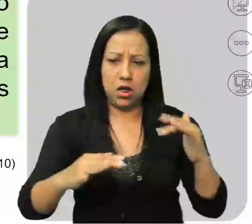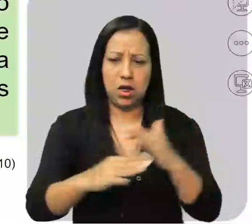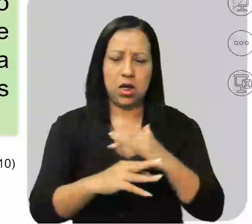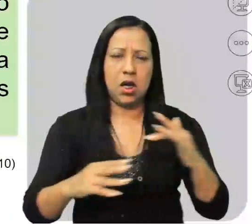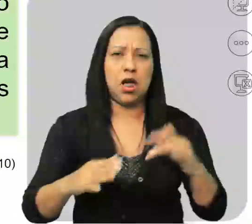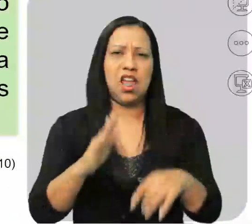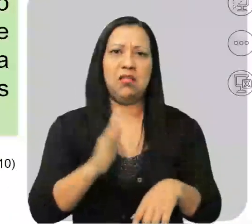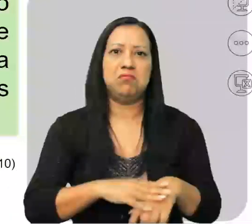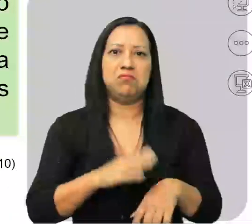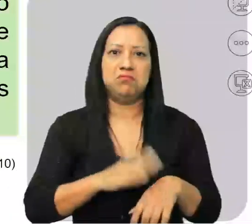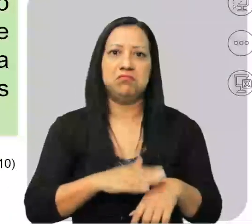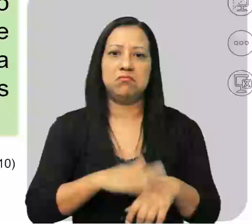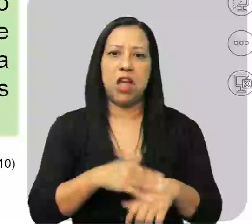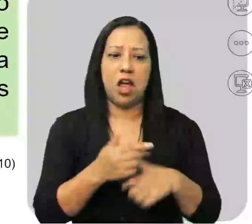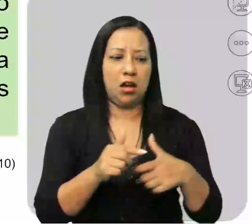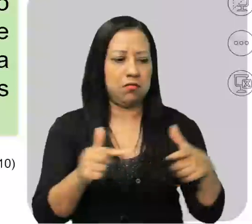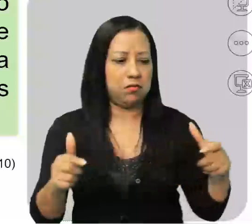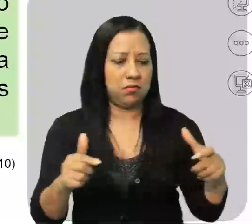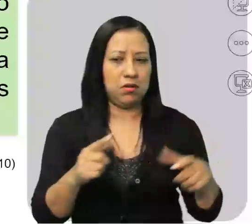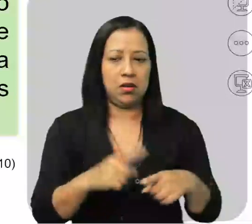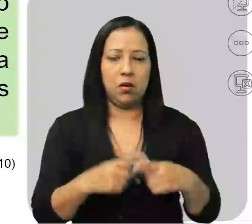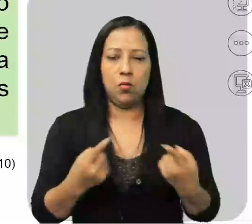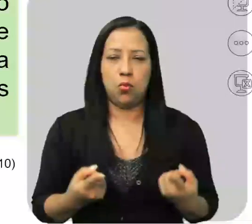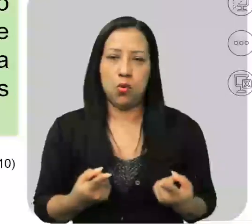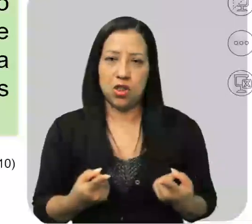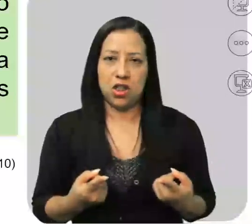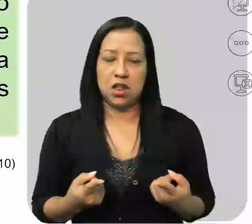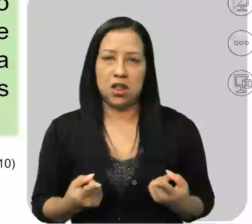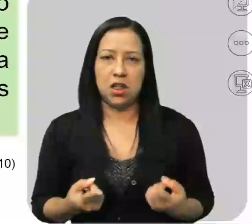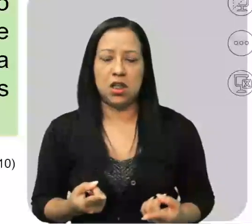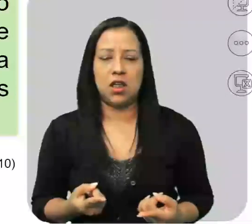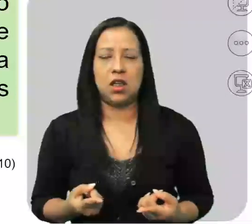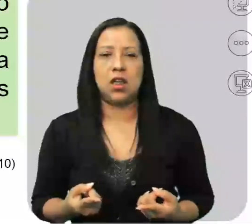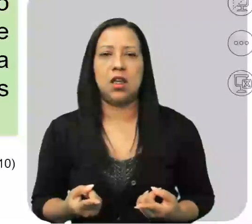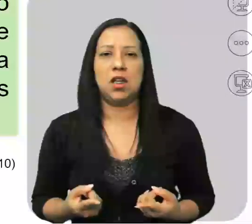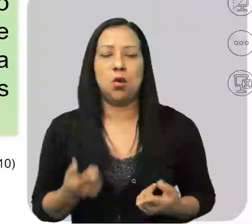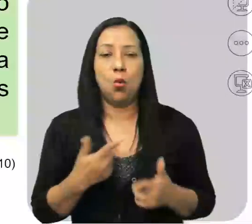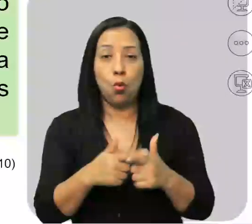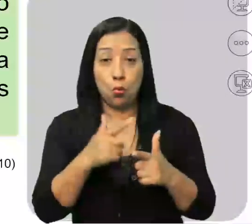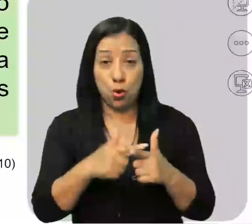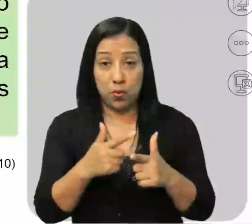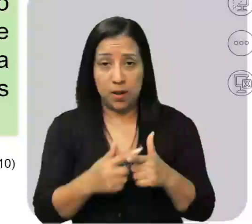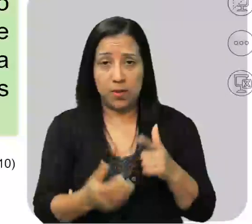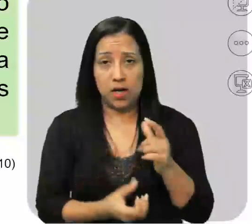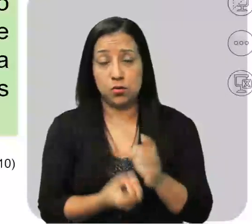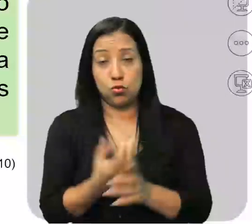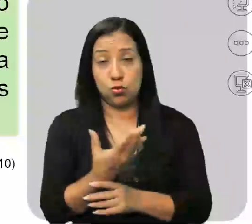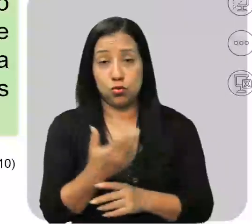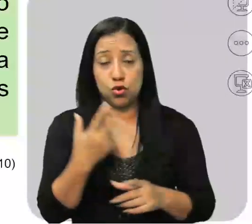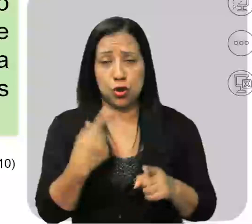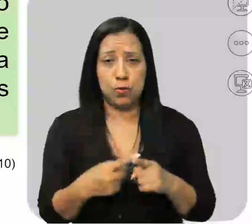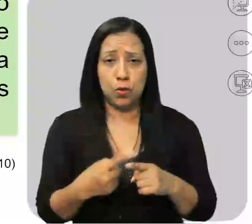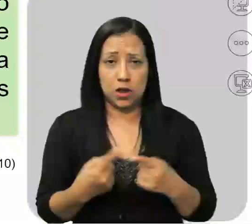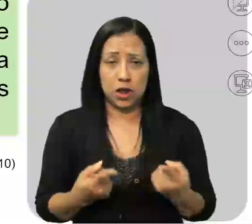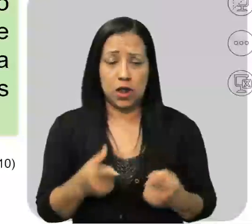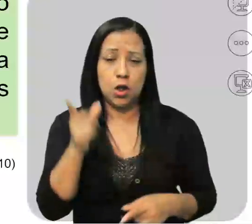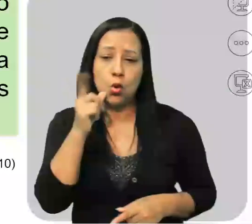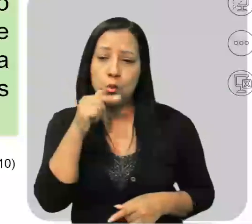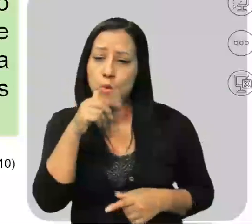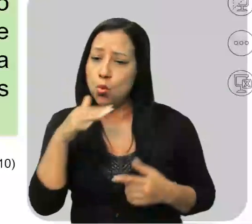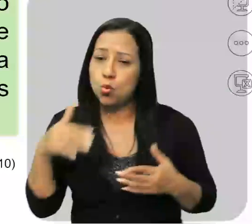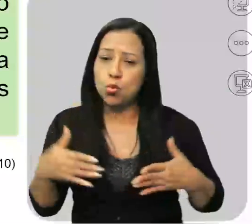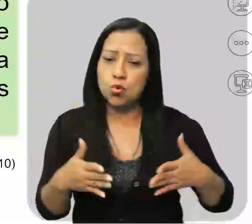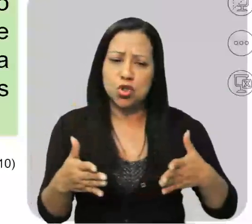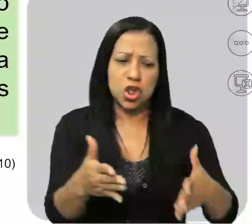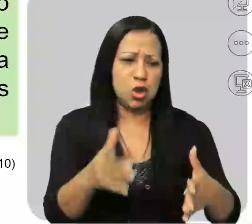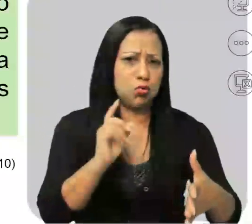metropolitanas são cada vez maiores por causa da poluição das bacias hidrográficas. Professor, então